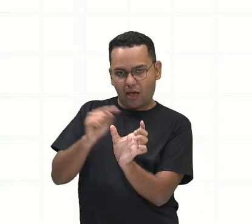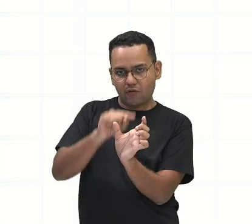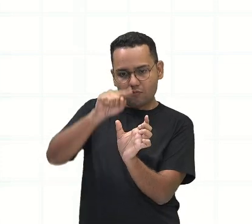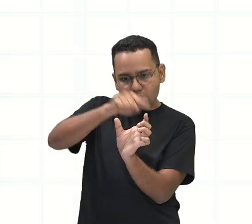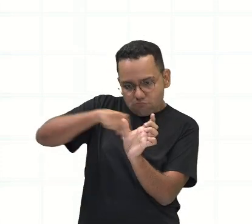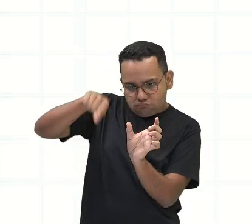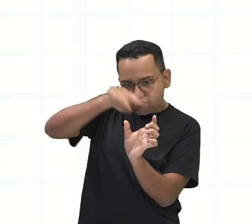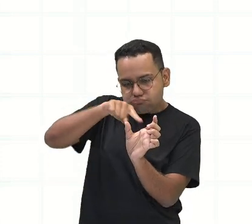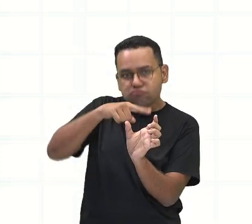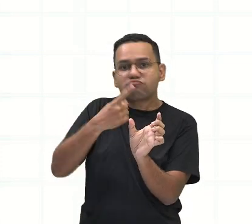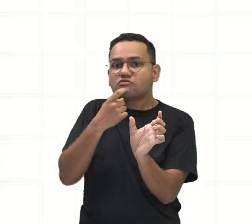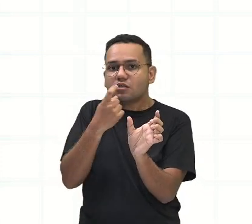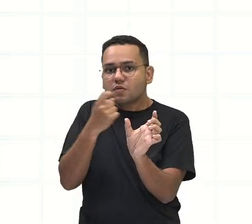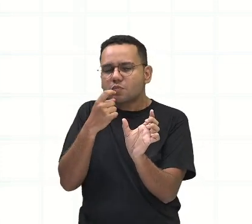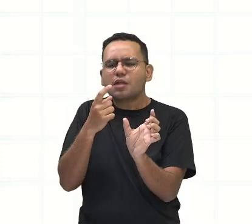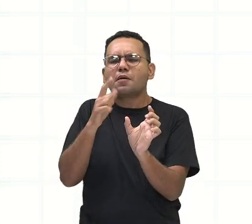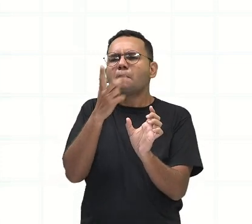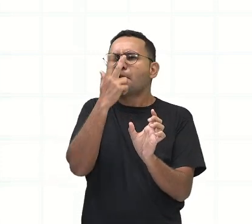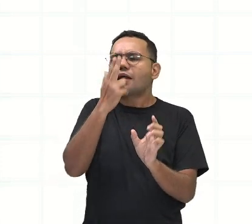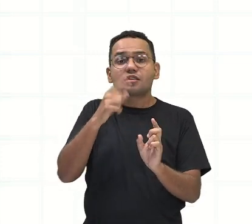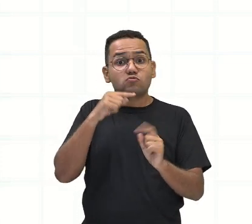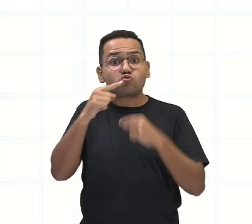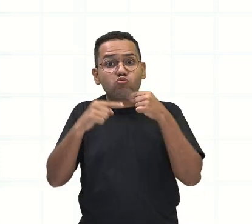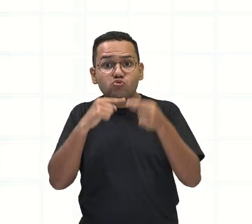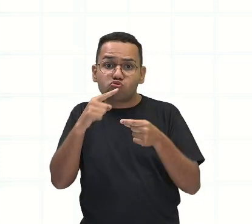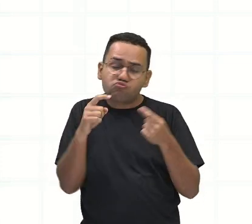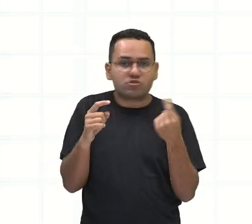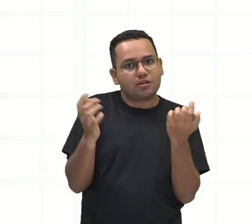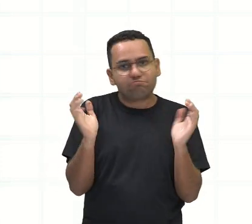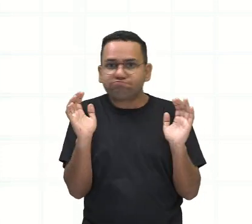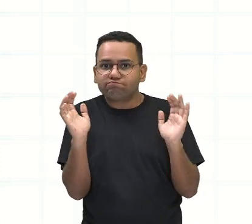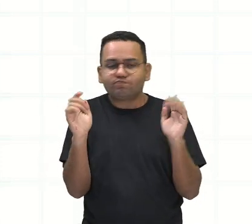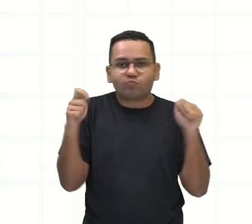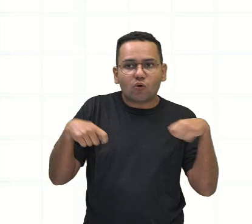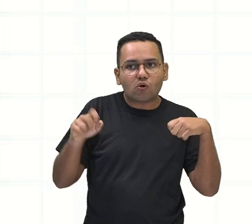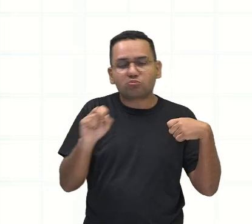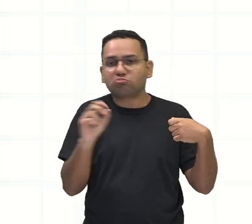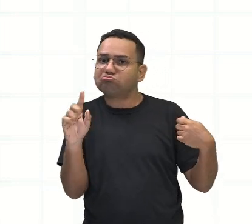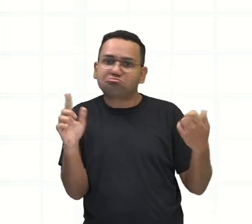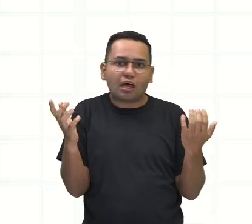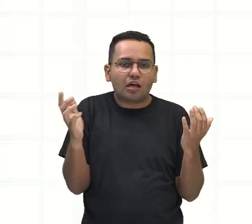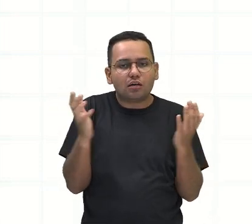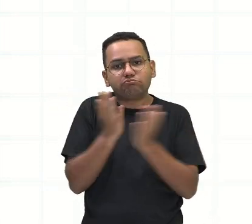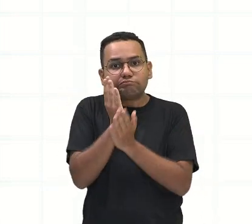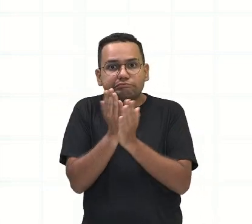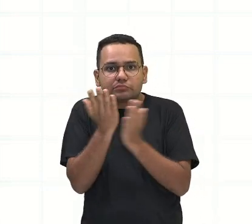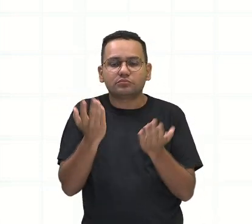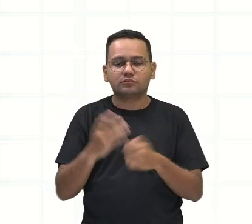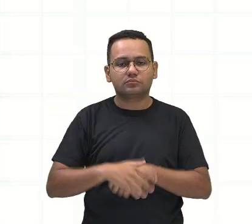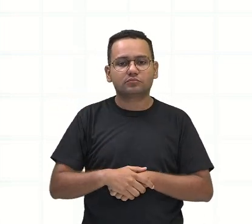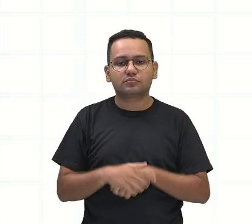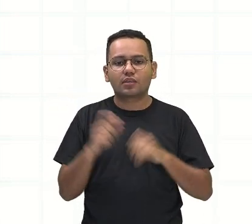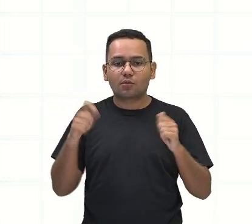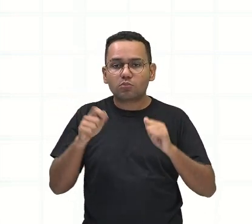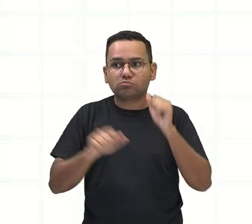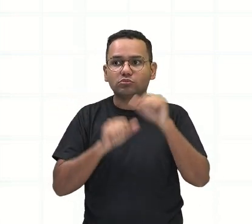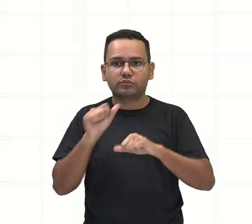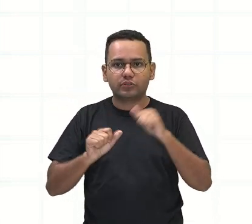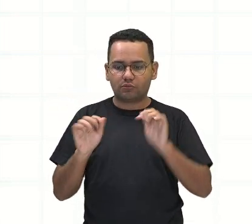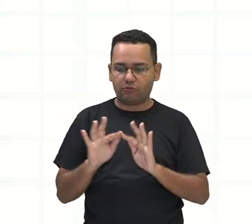tem essa certeza de que será preciso estudar, e também vai mudar o sentido ali dessa